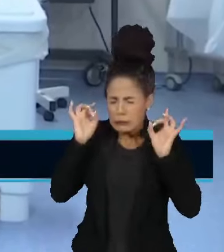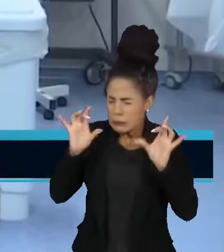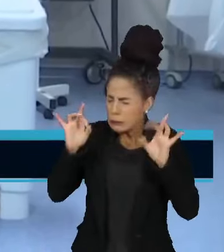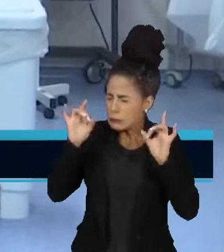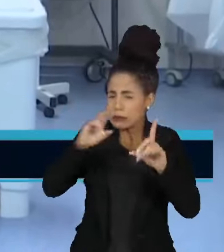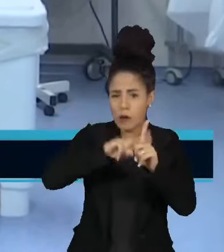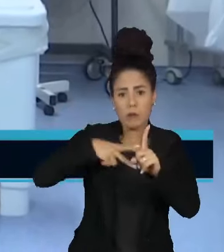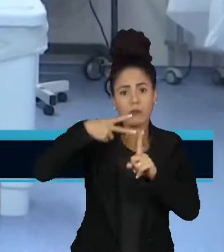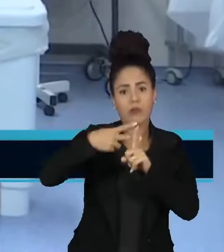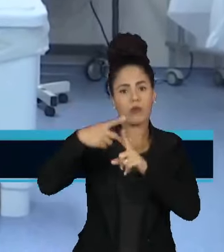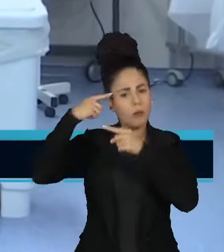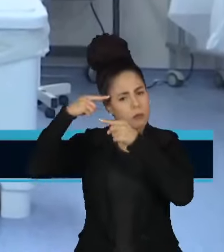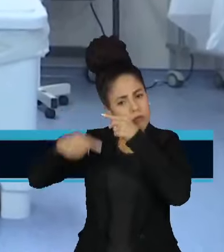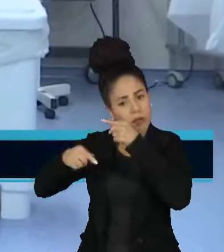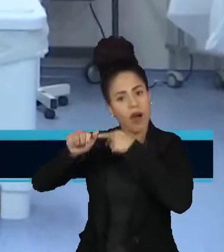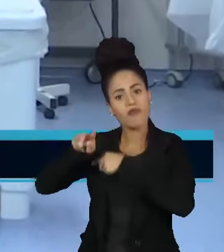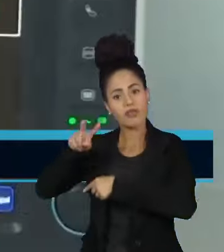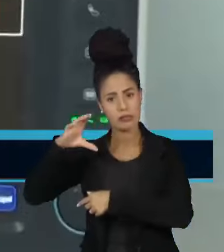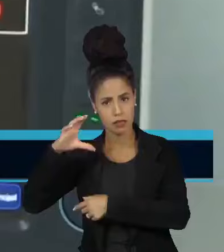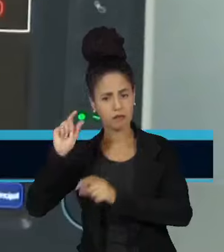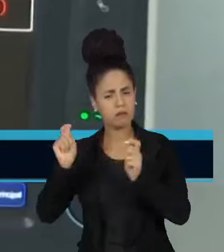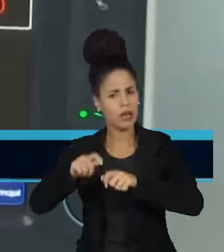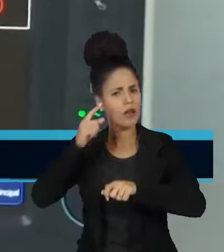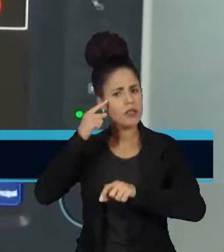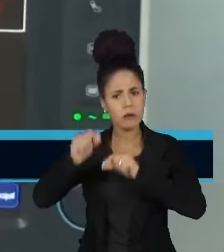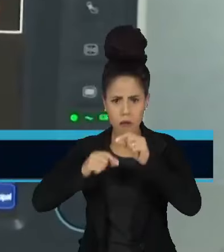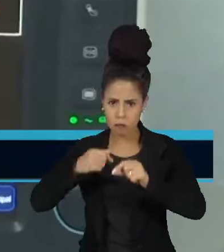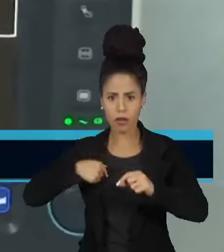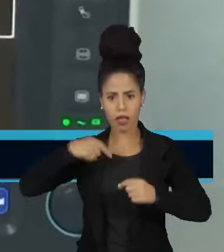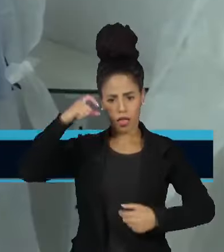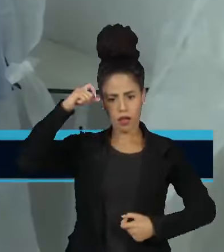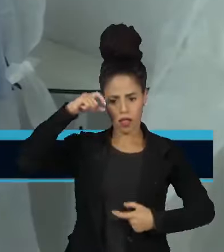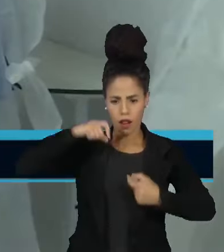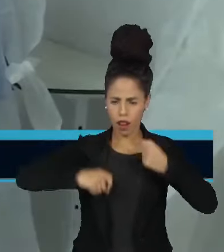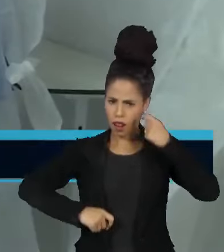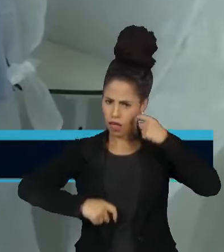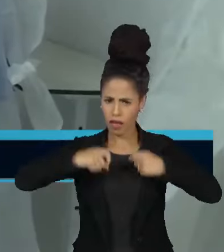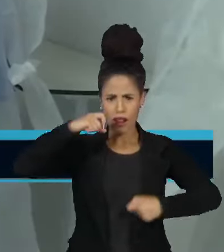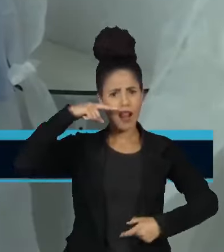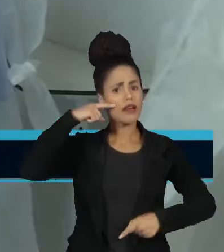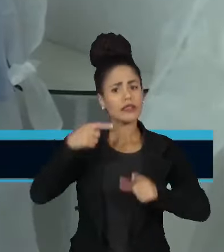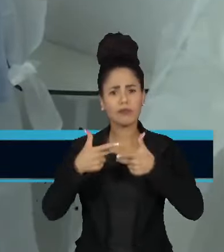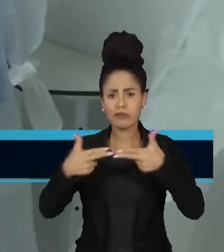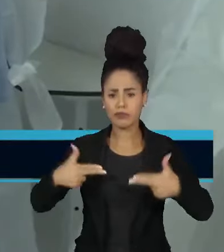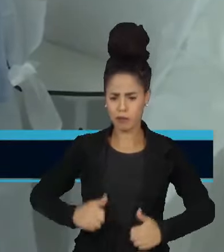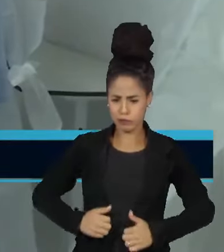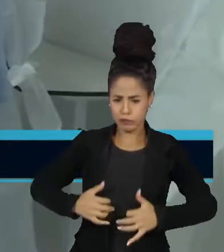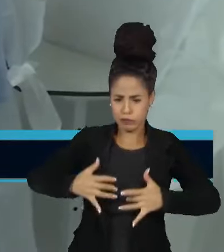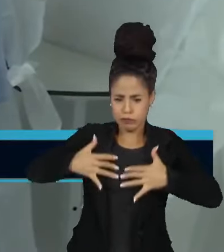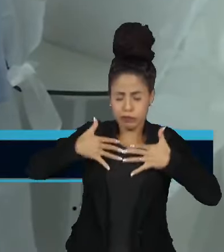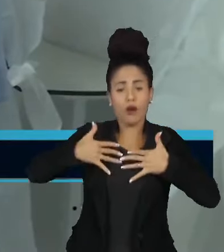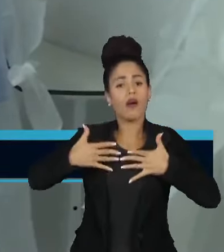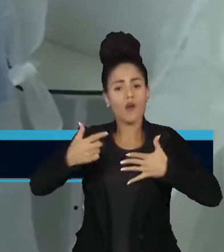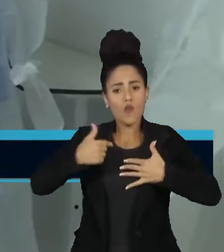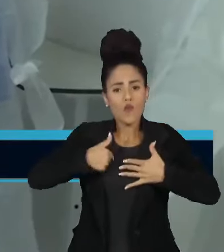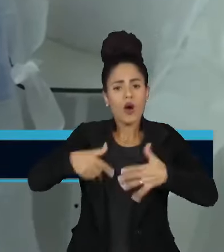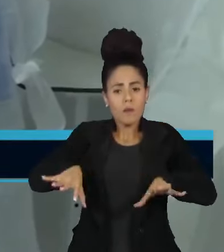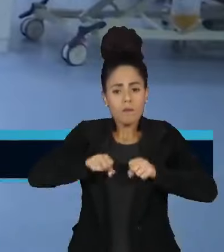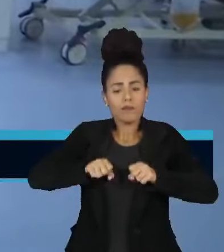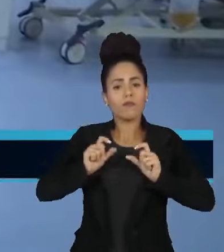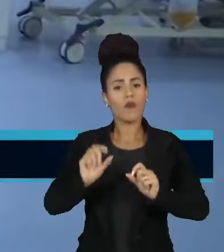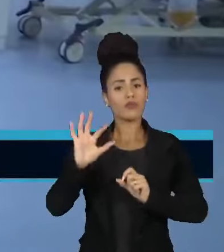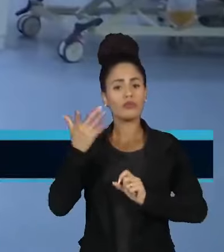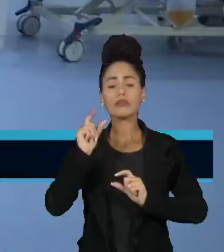AVC, o acidente vascular cerebral, esclerose múltipla e doenças infecciosas do sistema nervoso